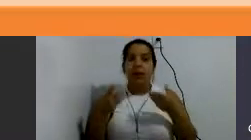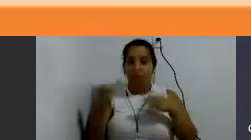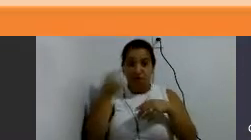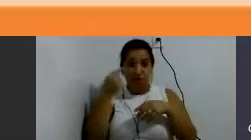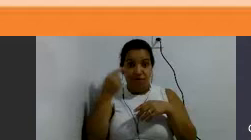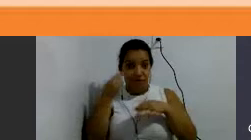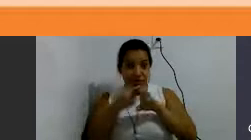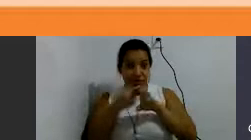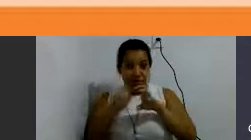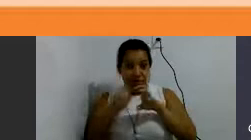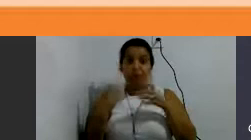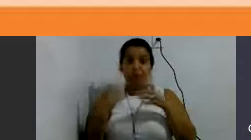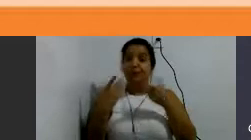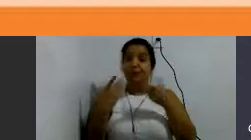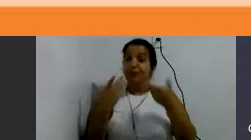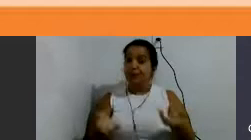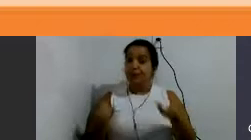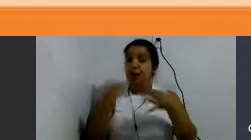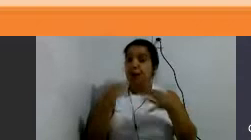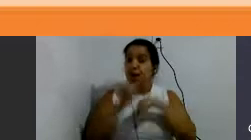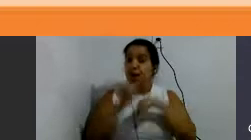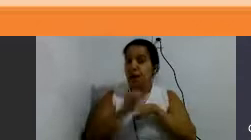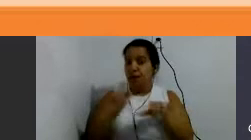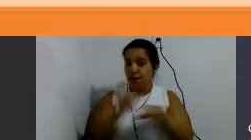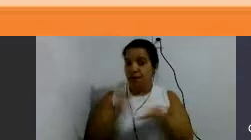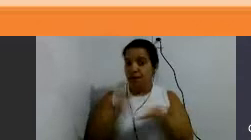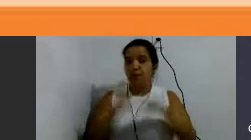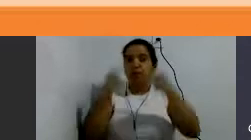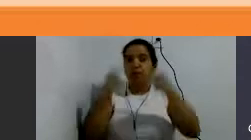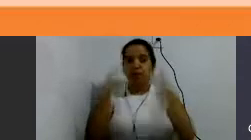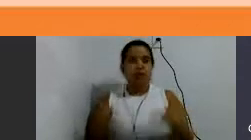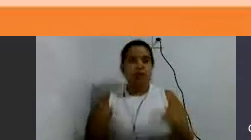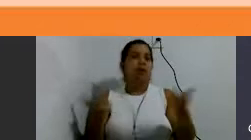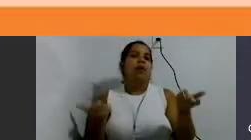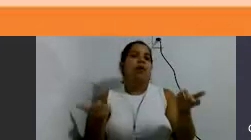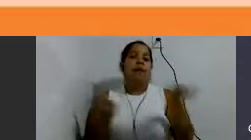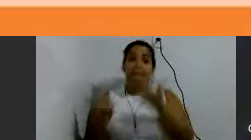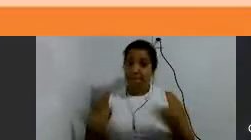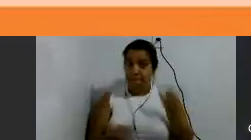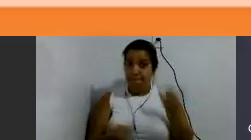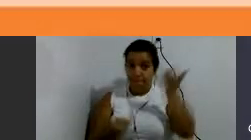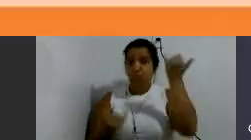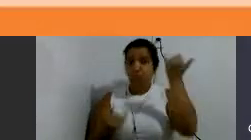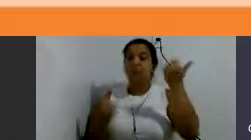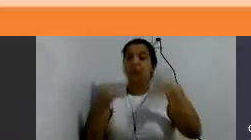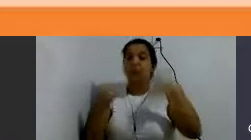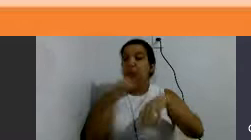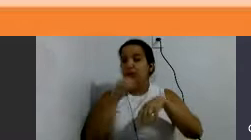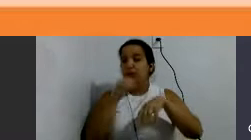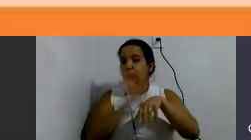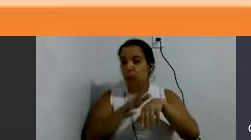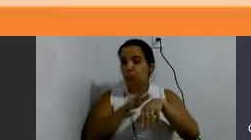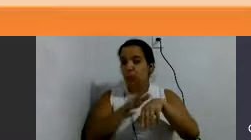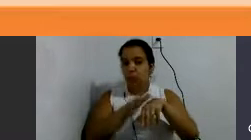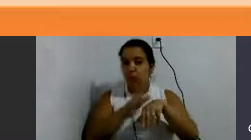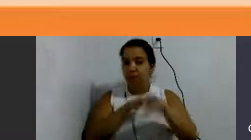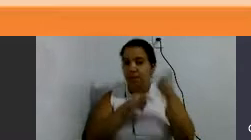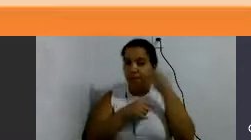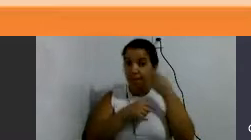Então, nesse caso, os dados epidemiológicos são de extrema importância. Olha como a gente bate sempre